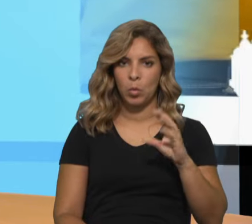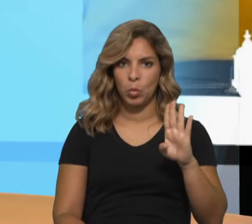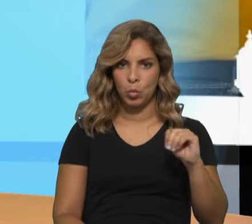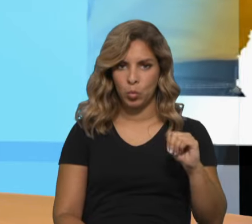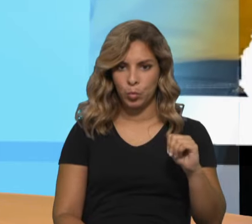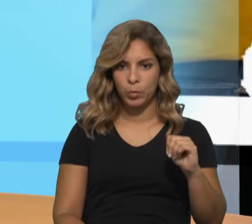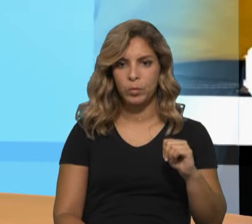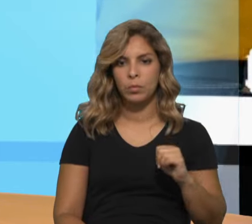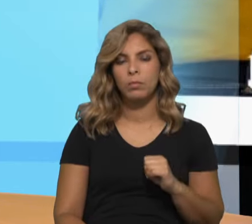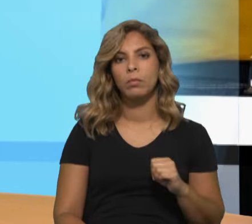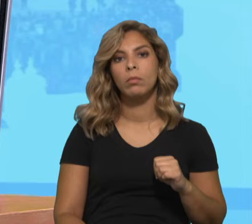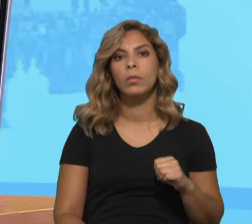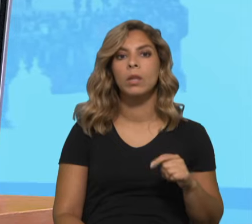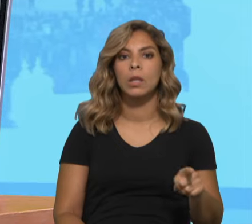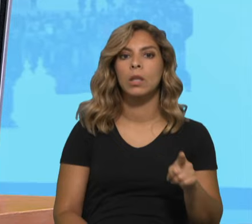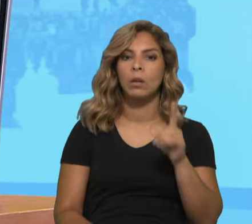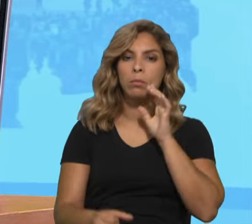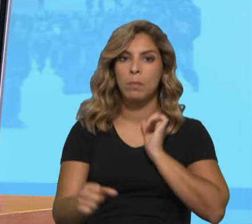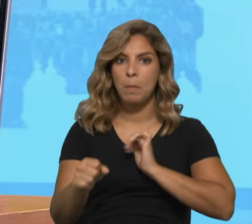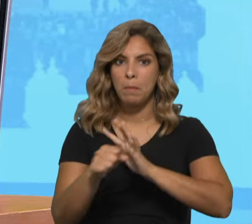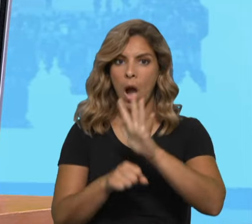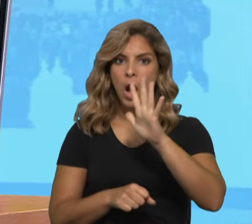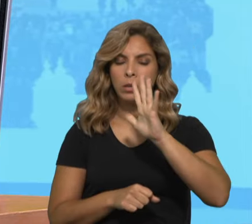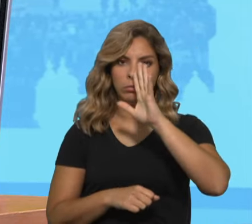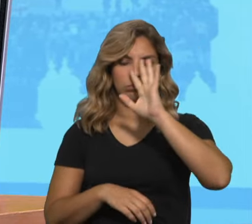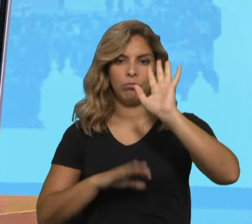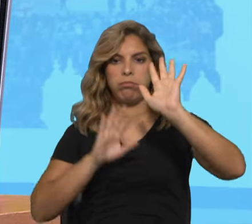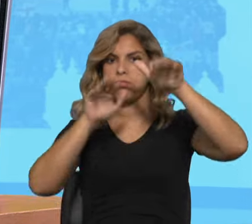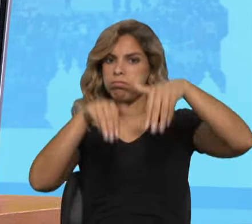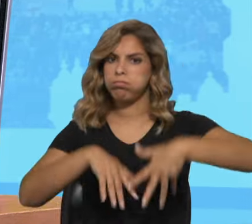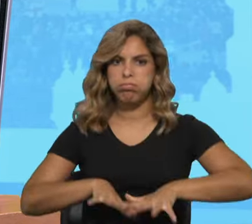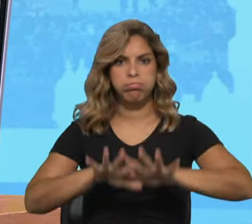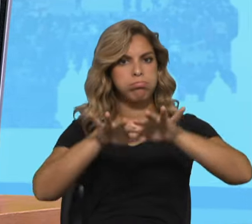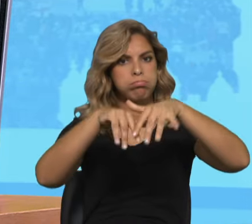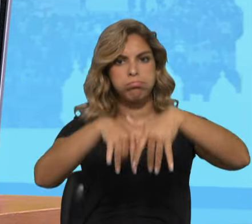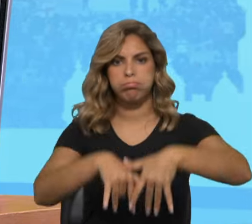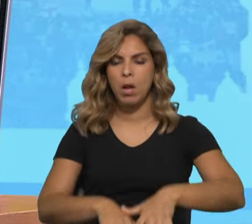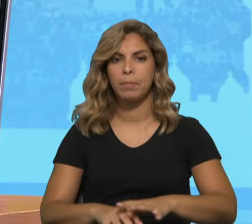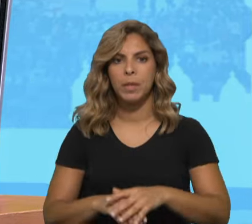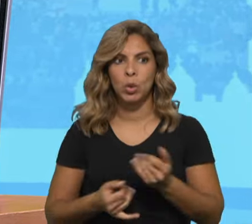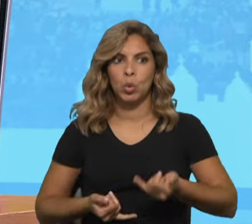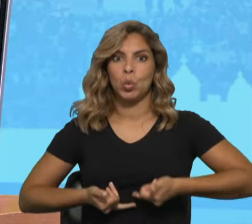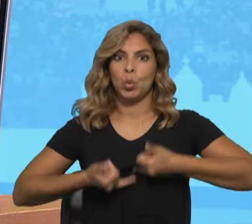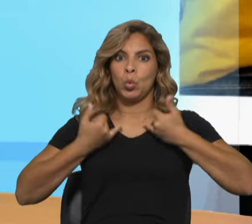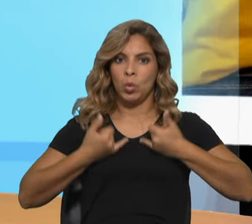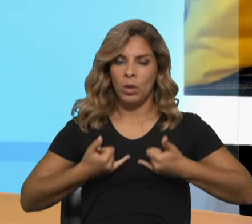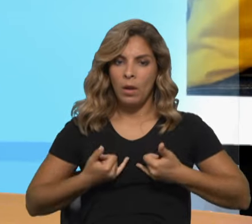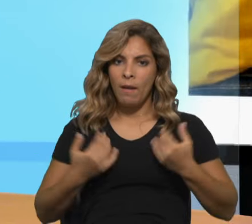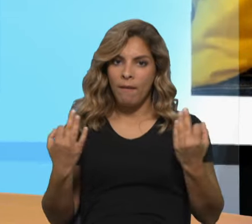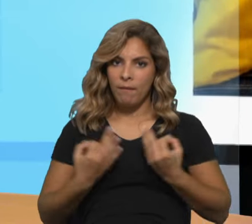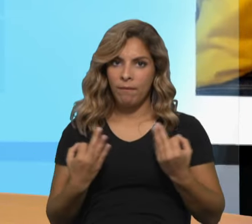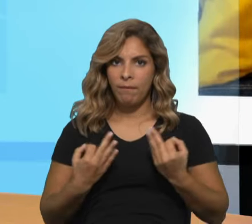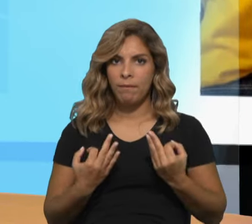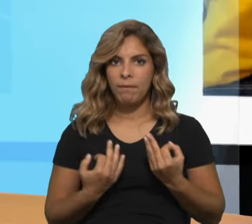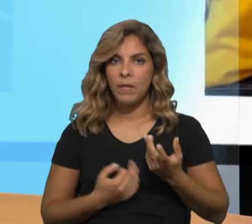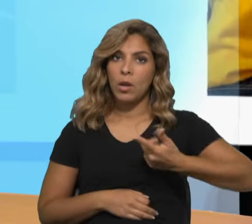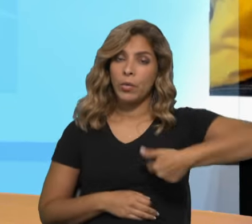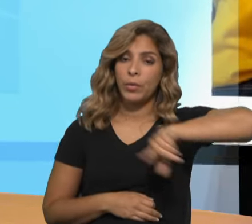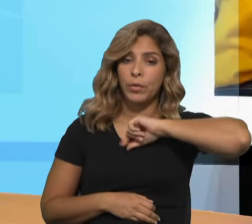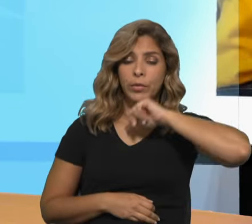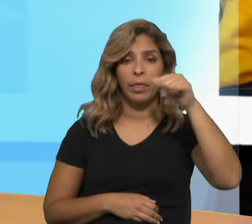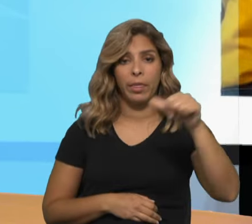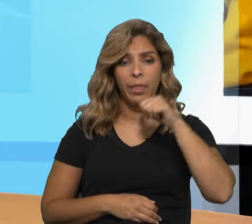esta tempestade no mar, também a recordar o susto que também nós sentimos, não é, perante